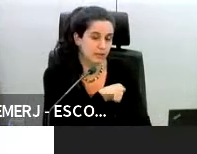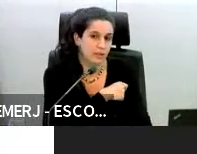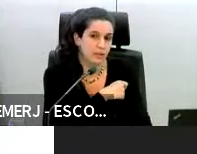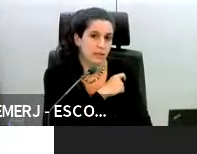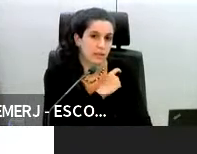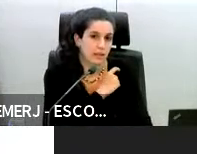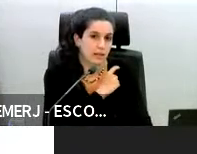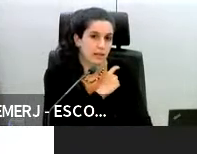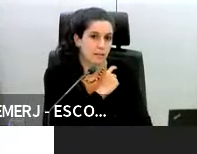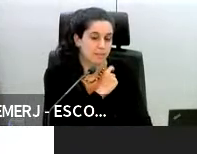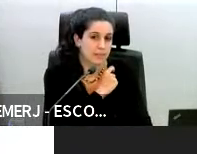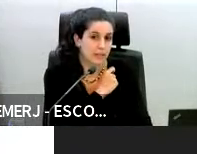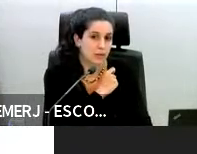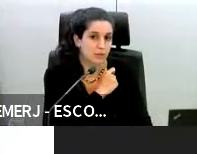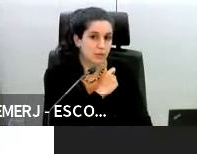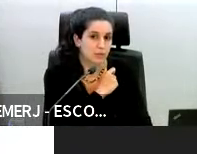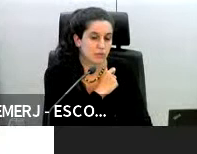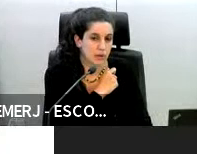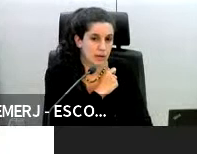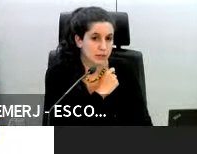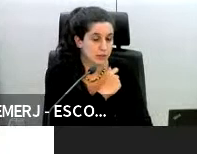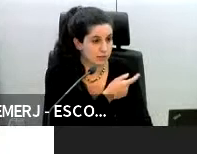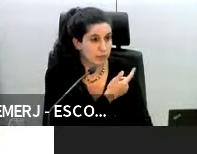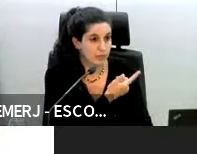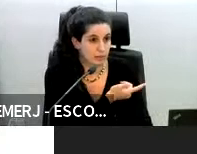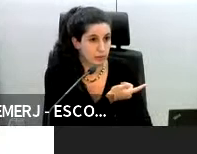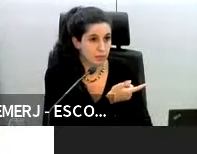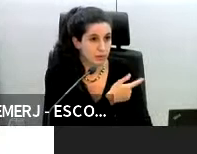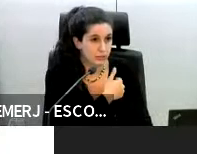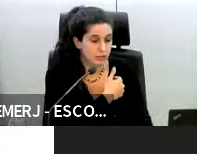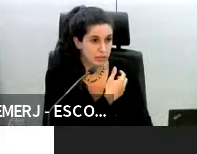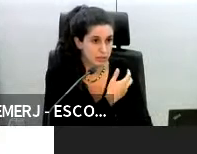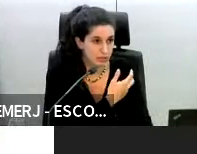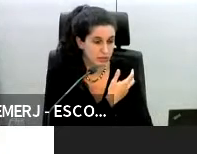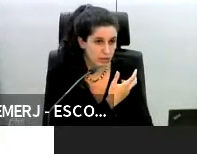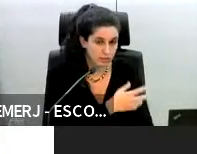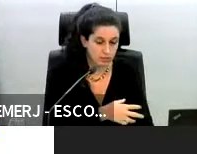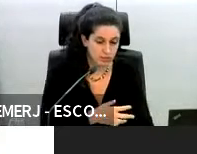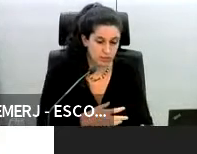volta. Então a gente vê, por exemplo, que uma